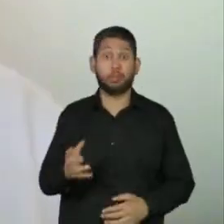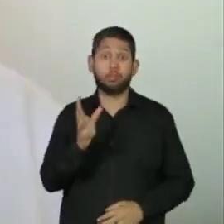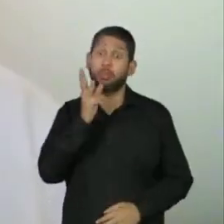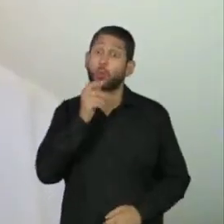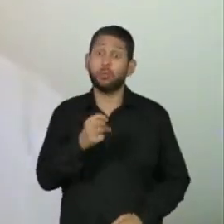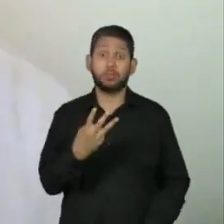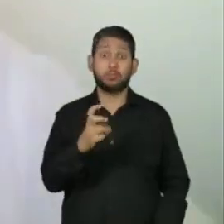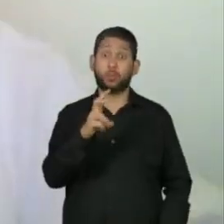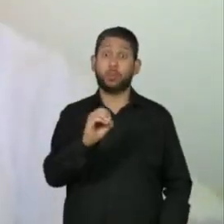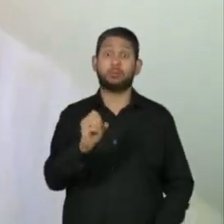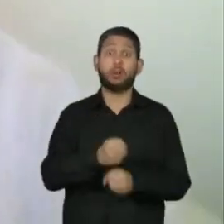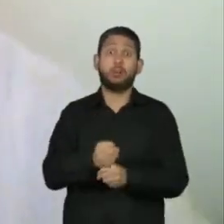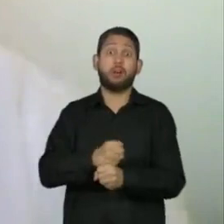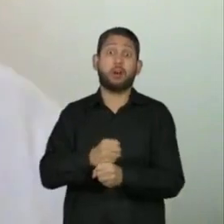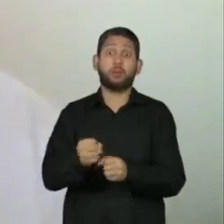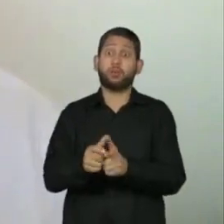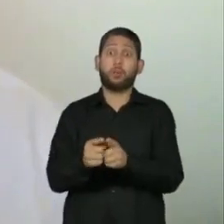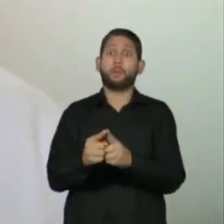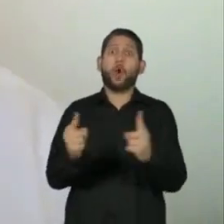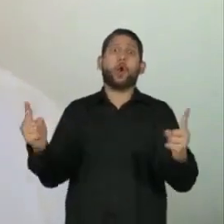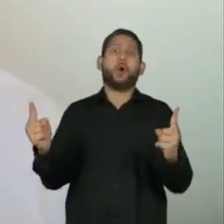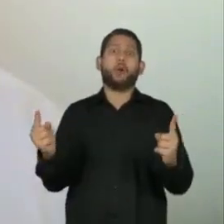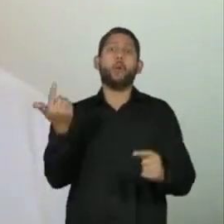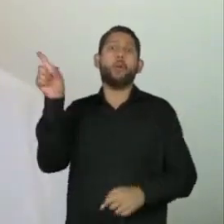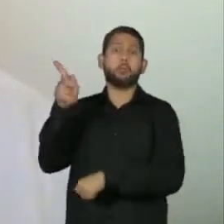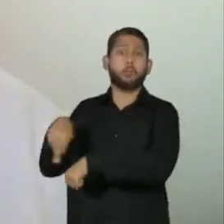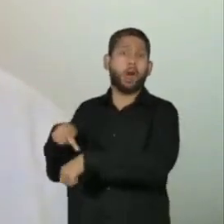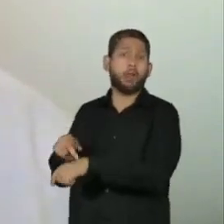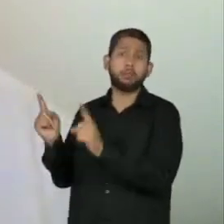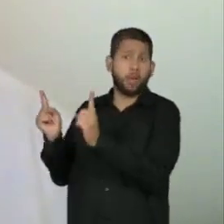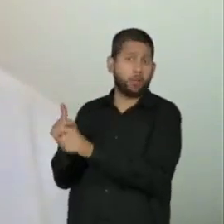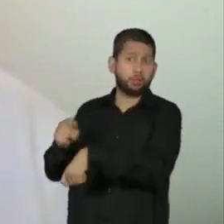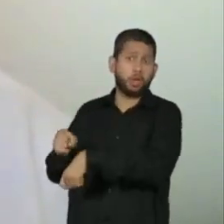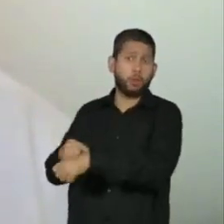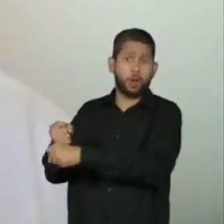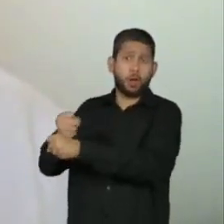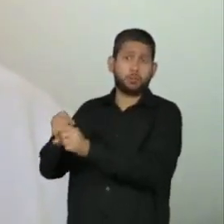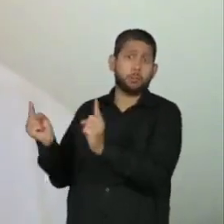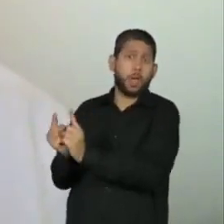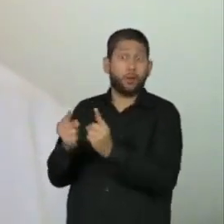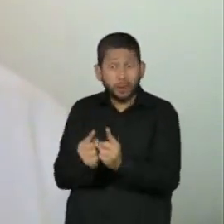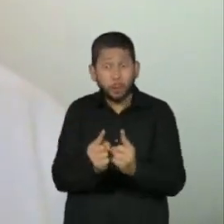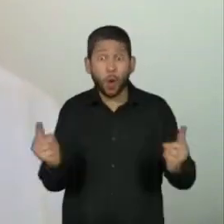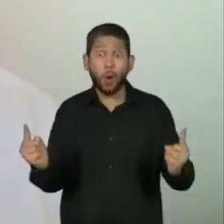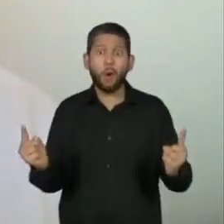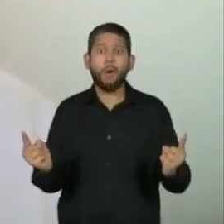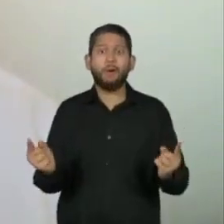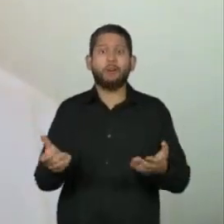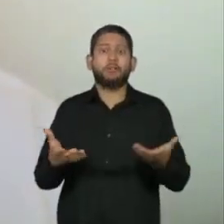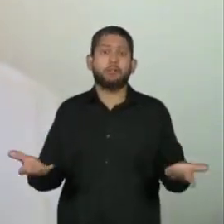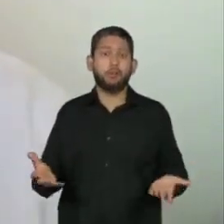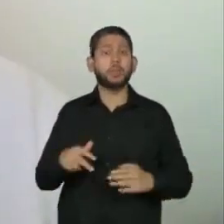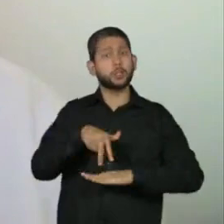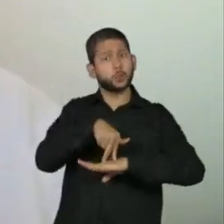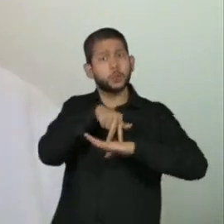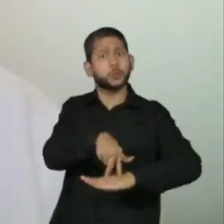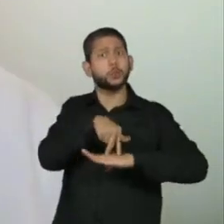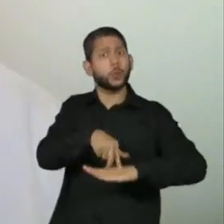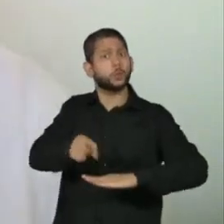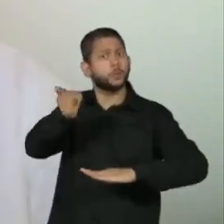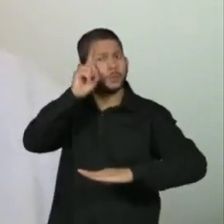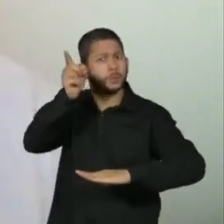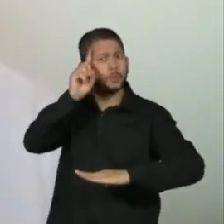350 anos, quer dizer, o mais longevo da história da humanidade, mas com resistência